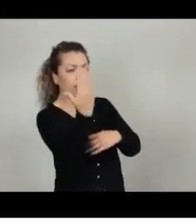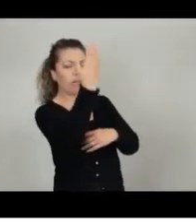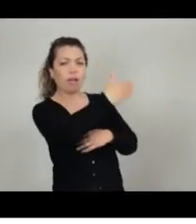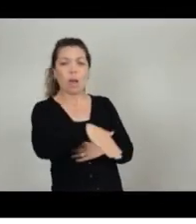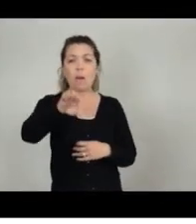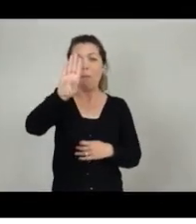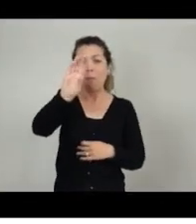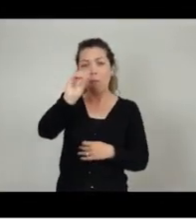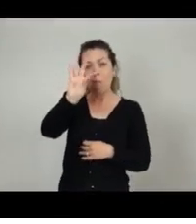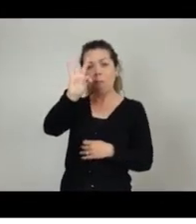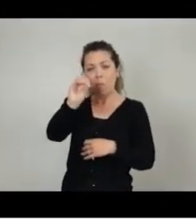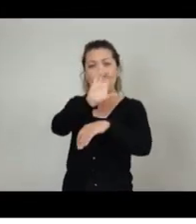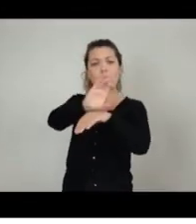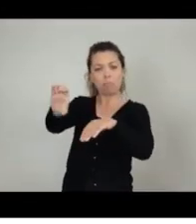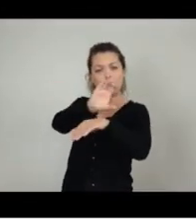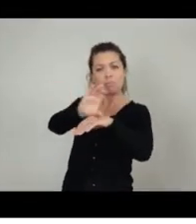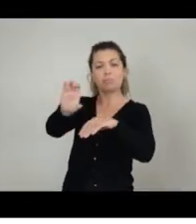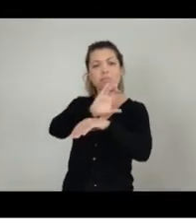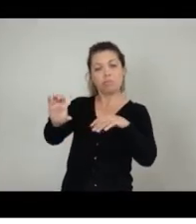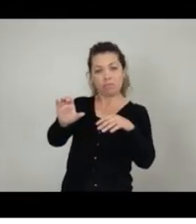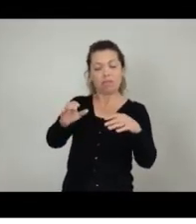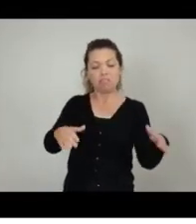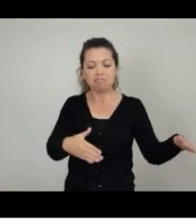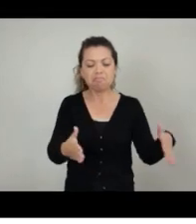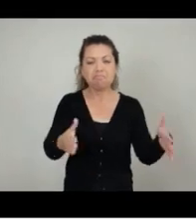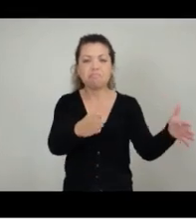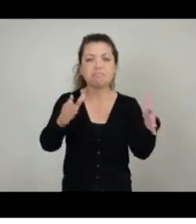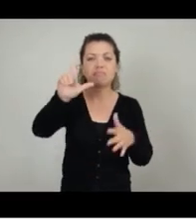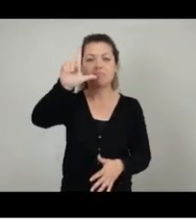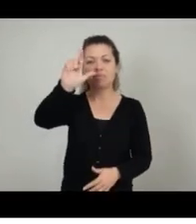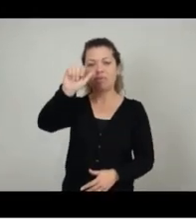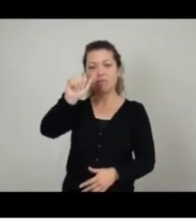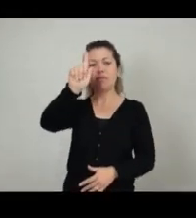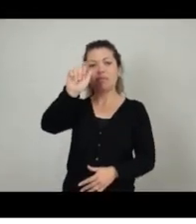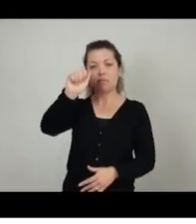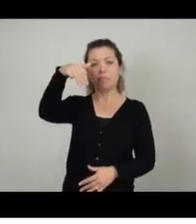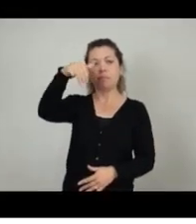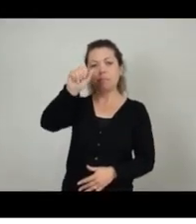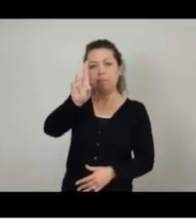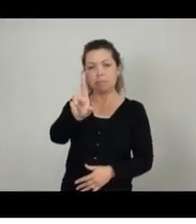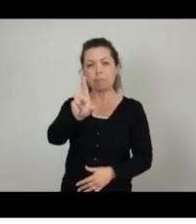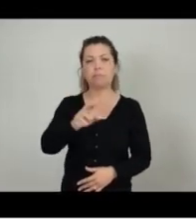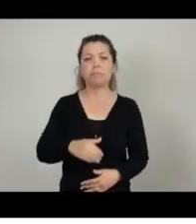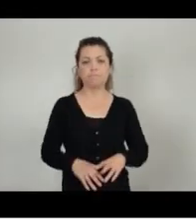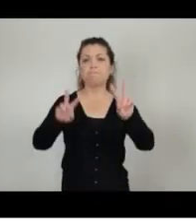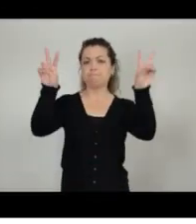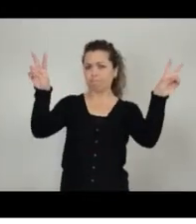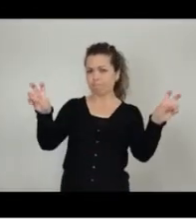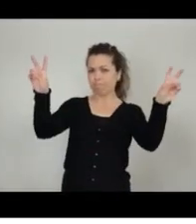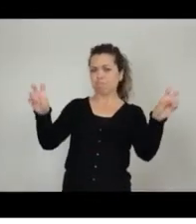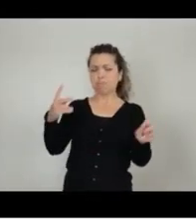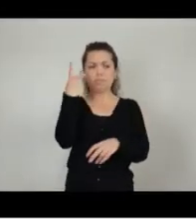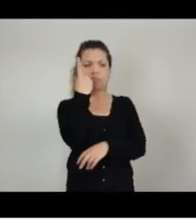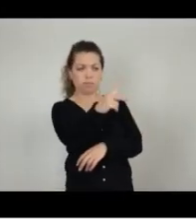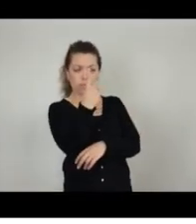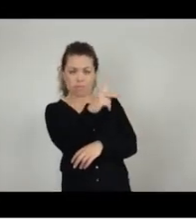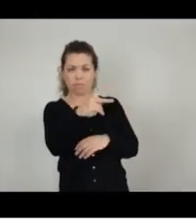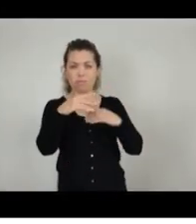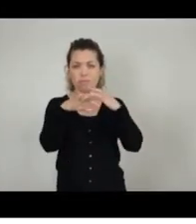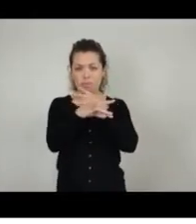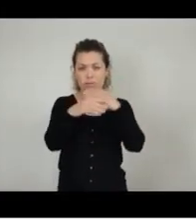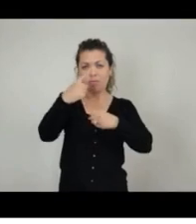Ilha Comprida à frente, posição estratégica do ponto de vista da disponibilidade de água e da proteção aos